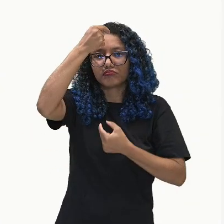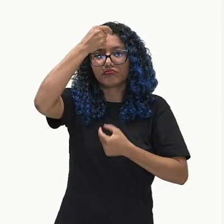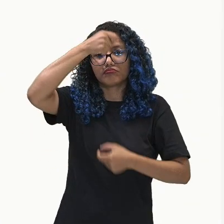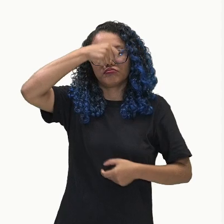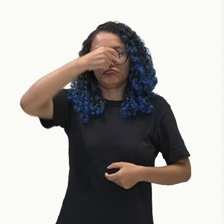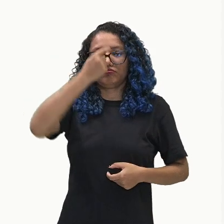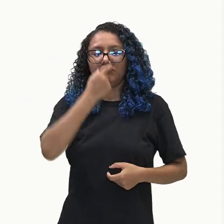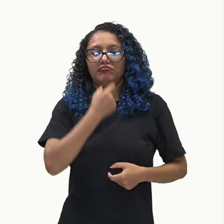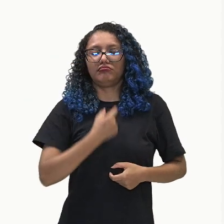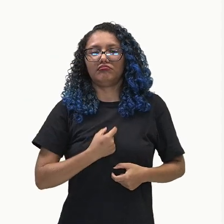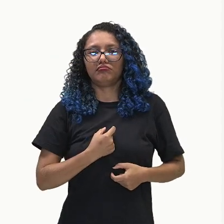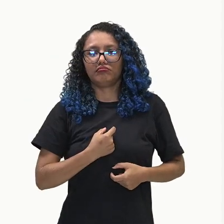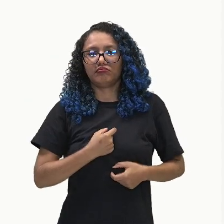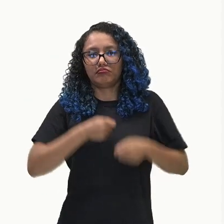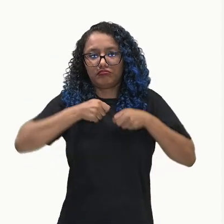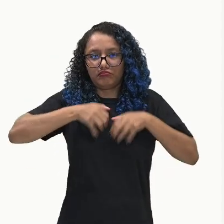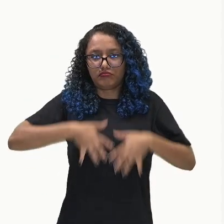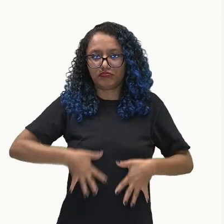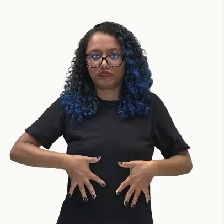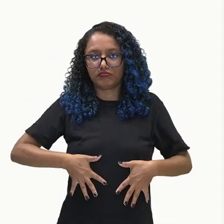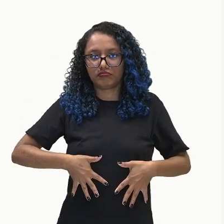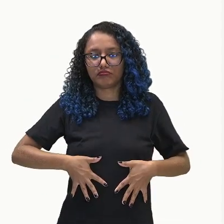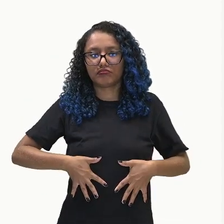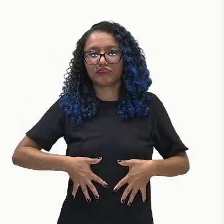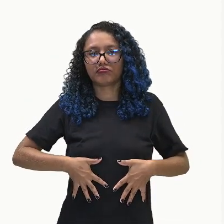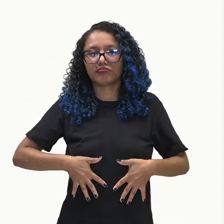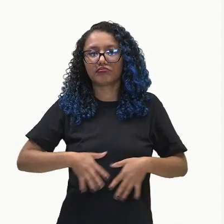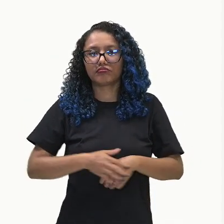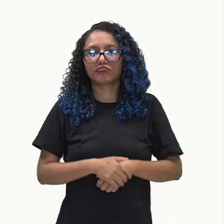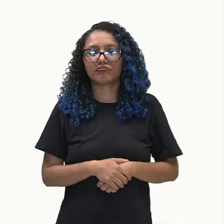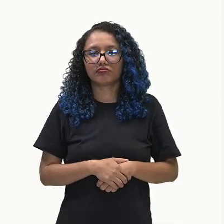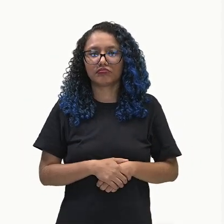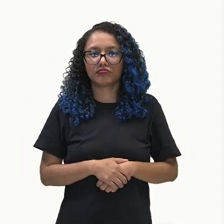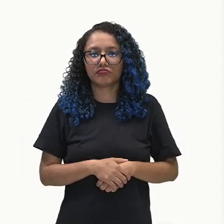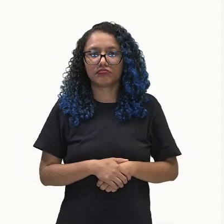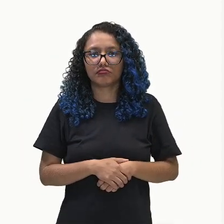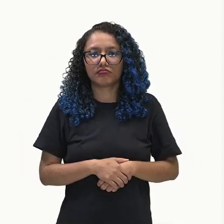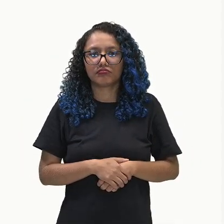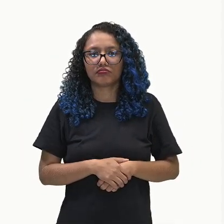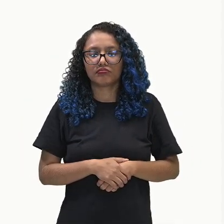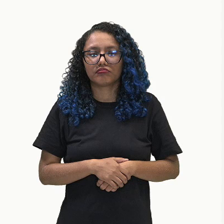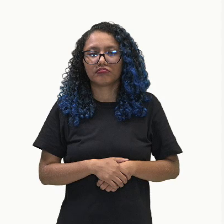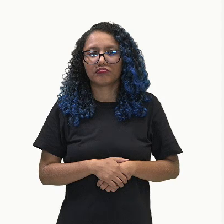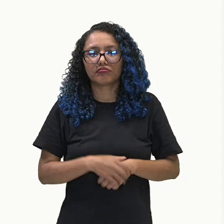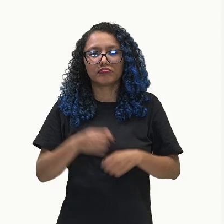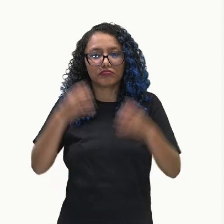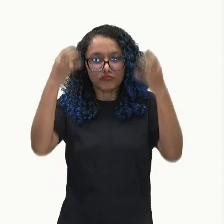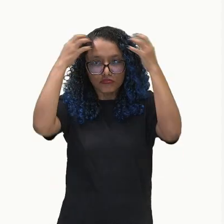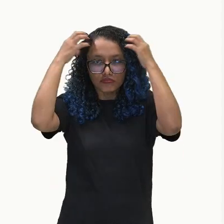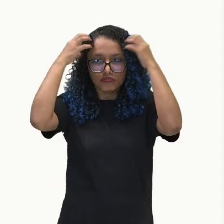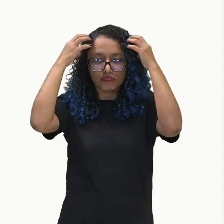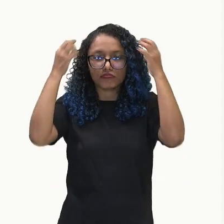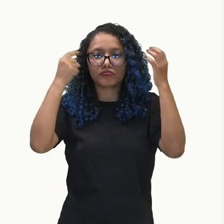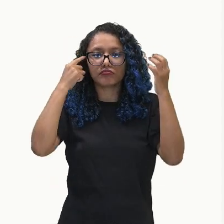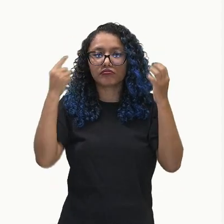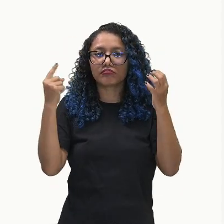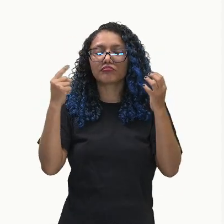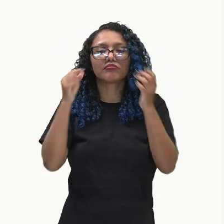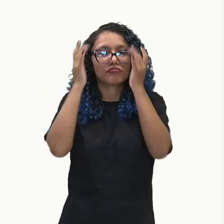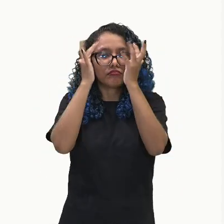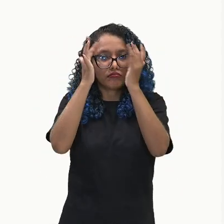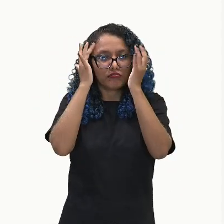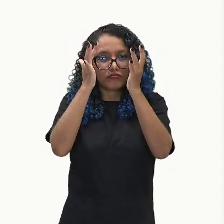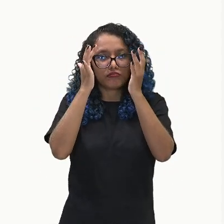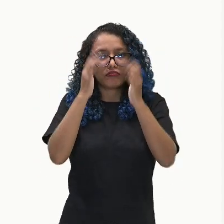Ele tem tanto lá pelo encéfalo, um deles é composto pelo cérebro, e lá